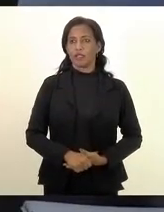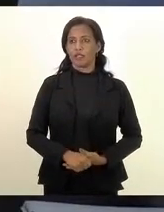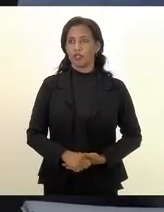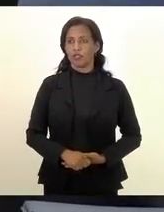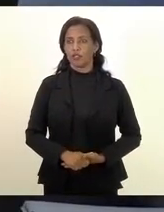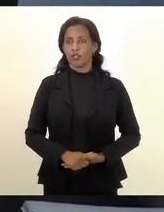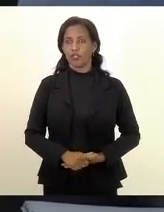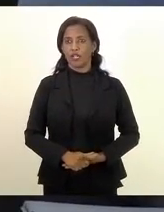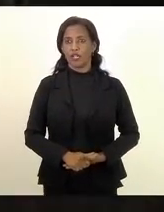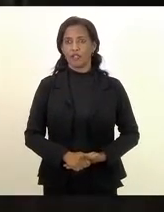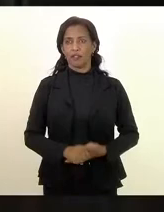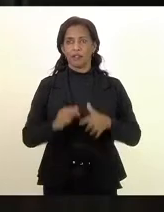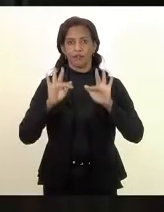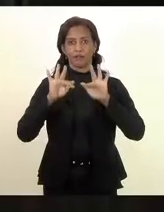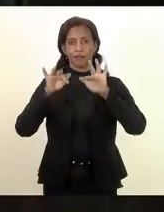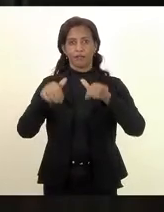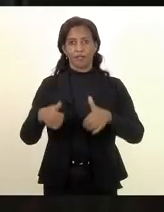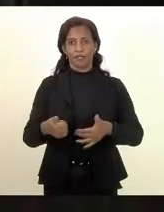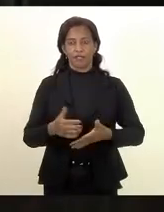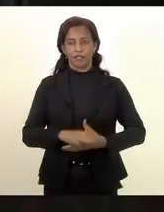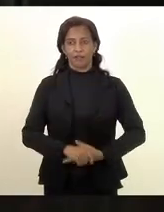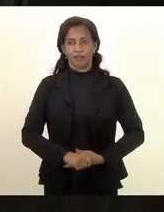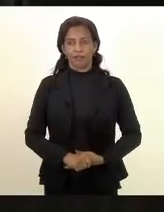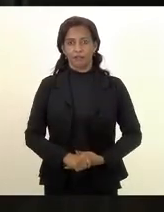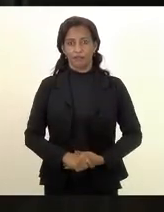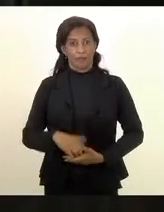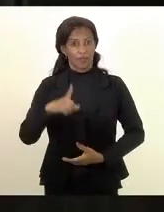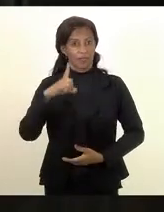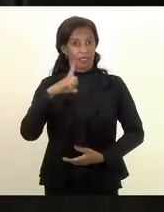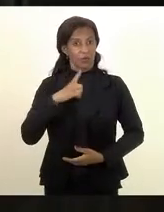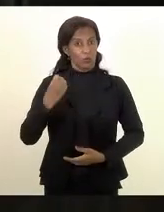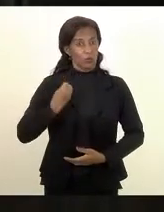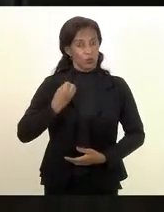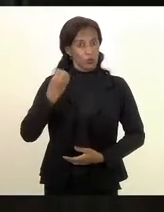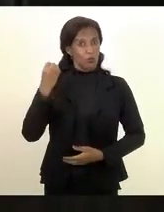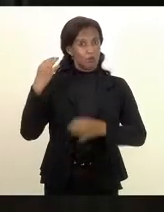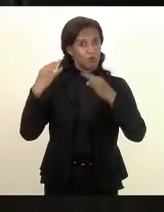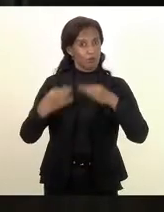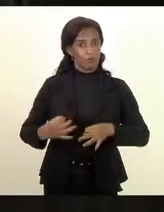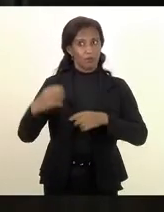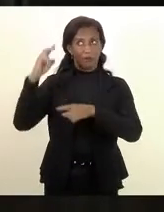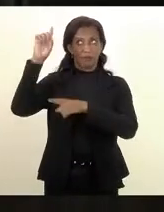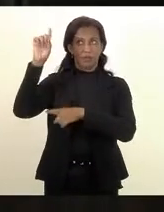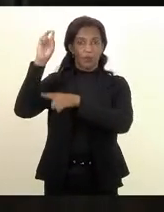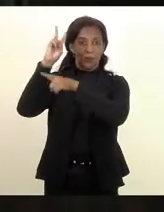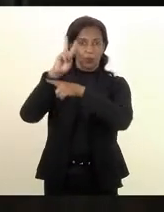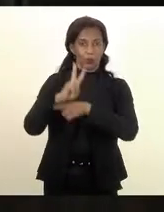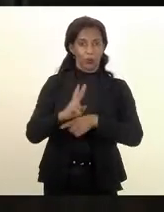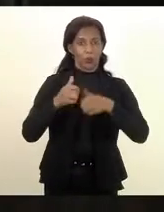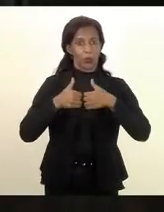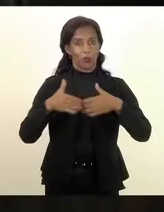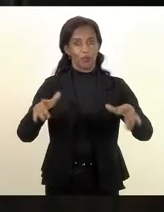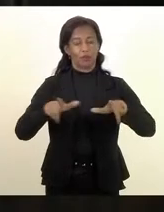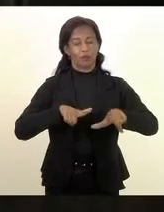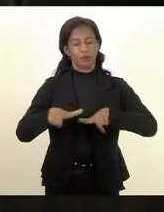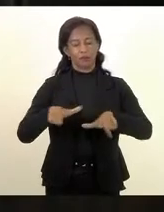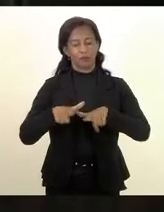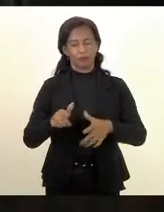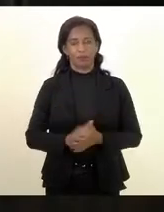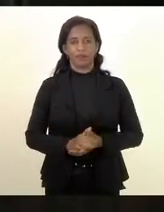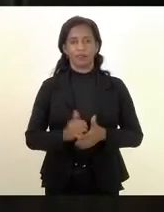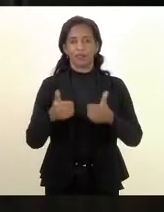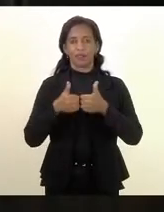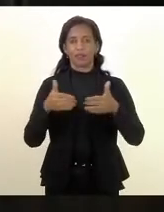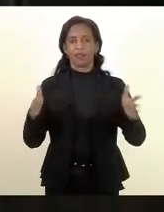está encerrada a sessão havendo o número legal e sob a proteção de Deus iniciamos os nossos trabalhos está